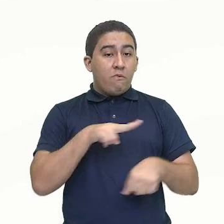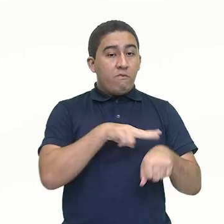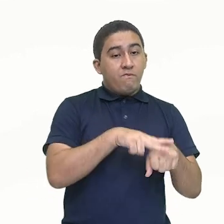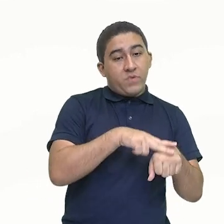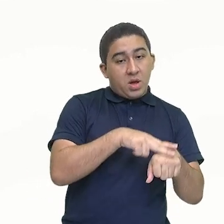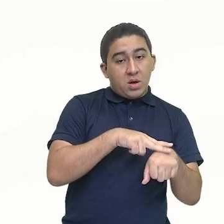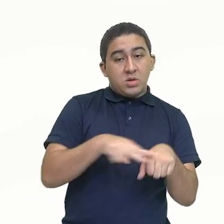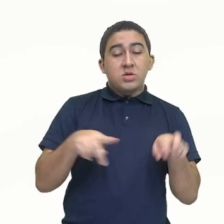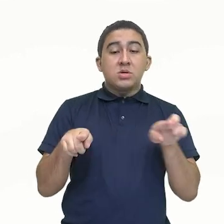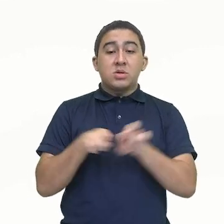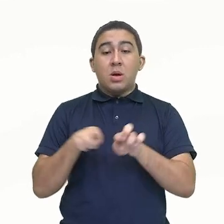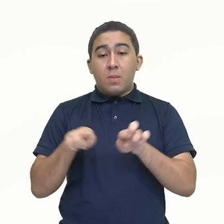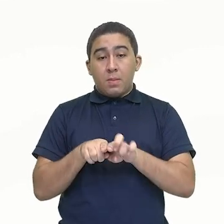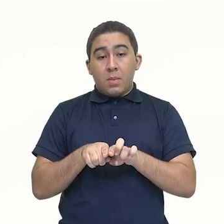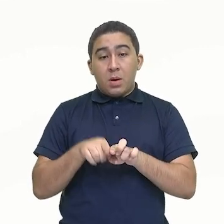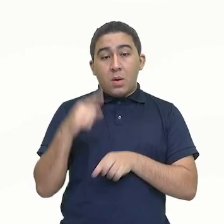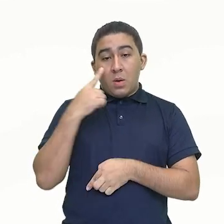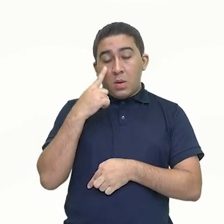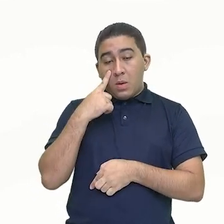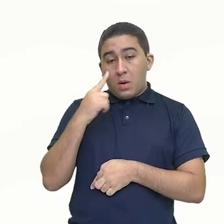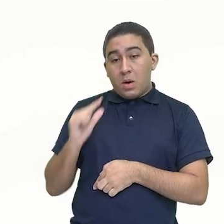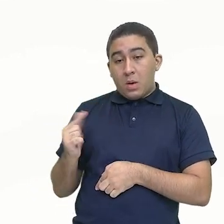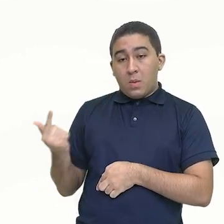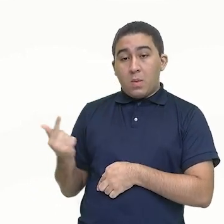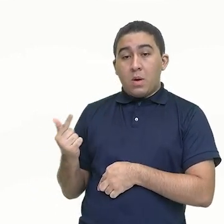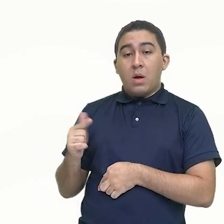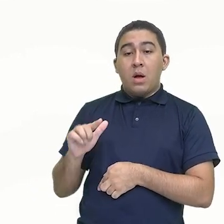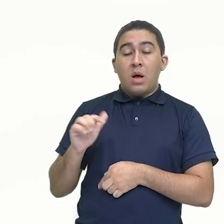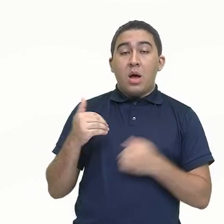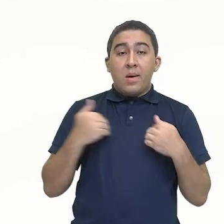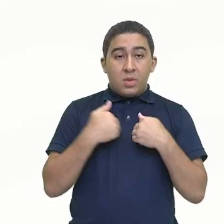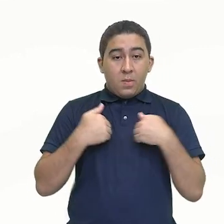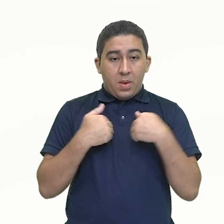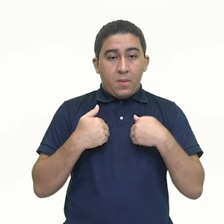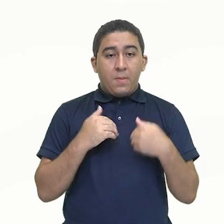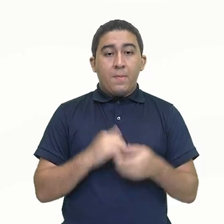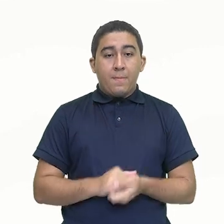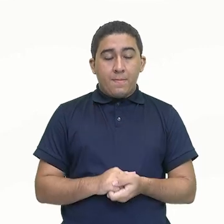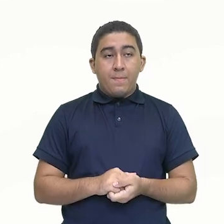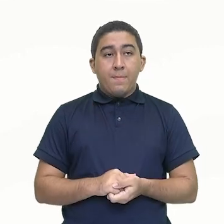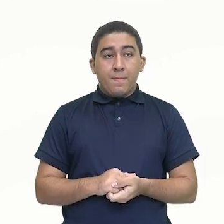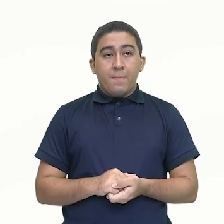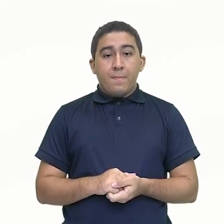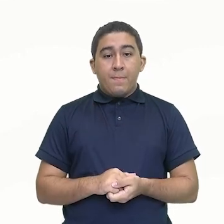de células, né? Só que eucariontes, já